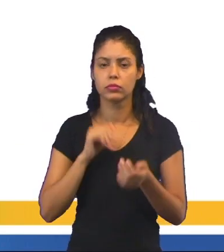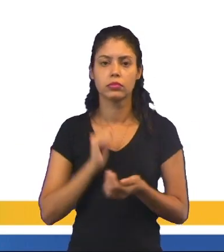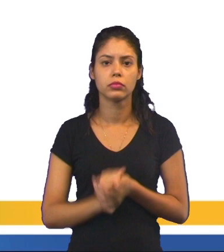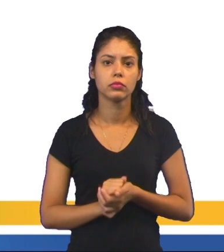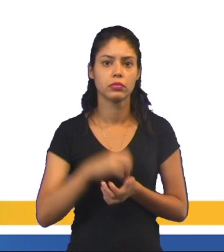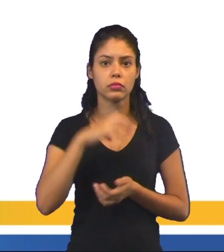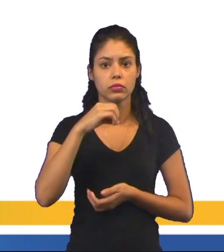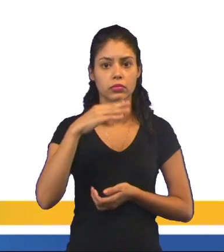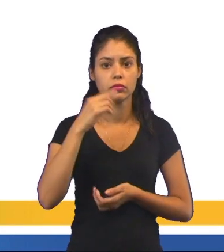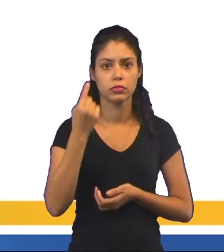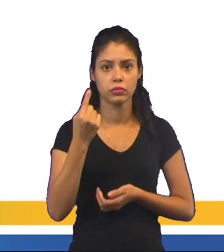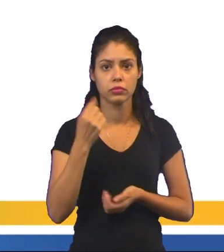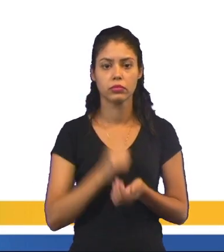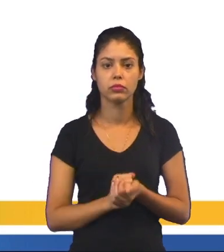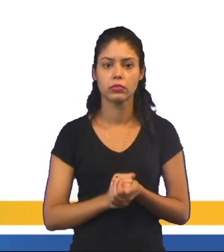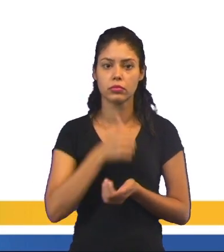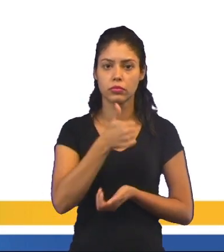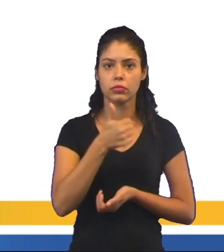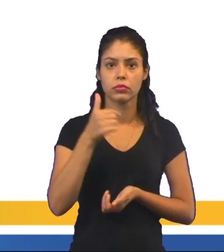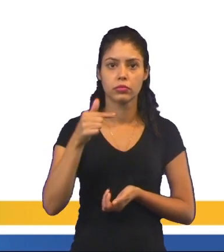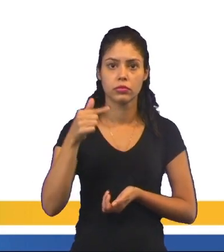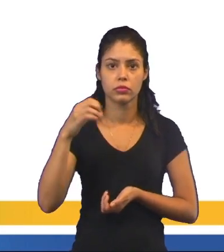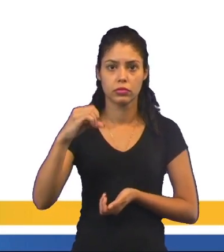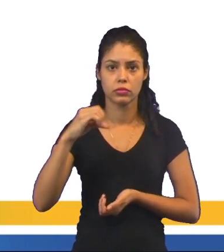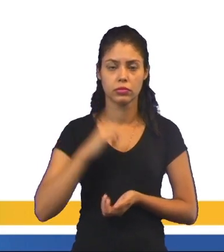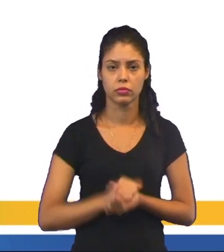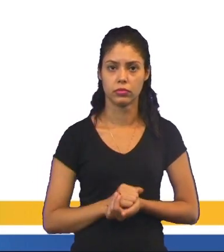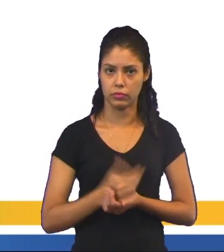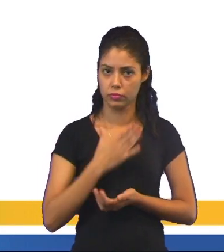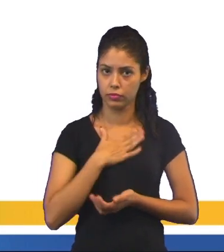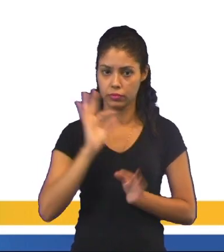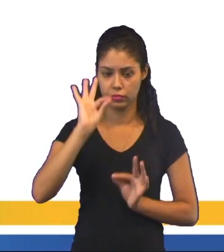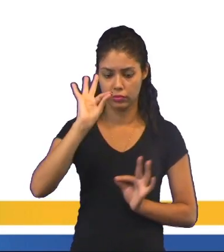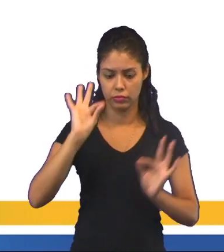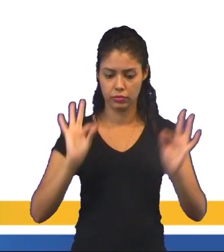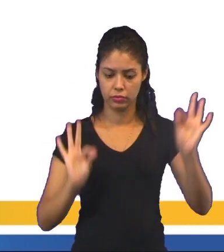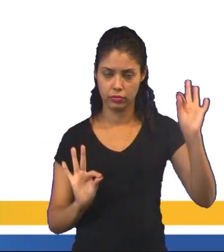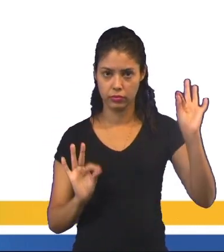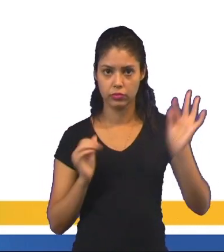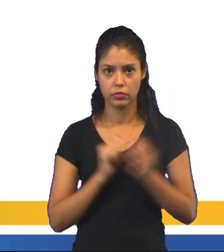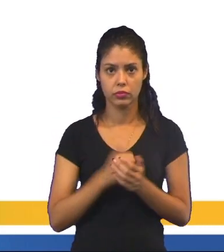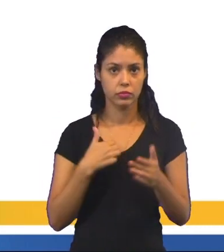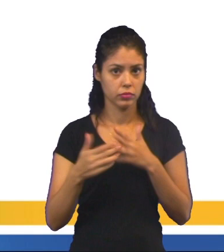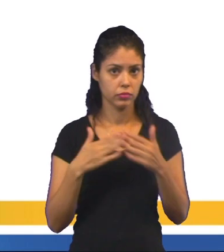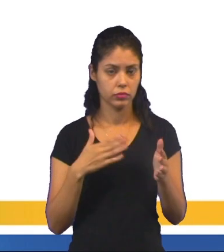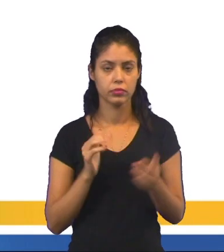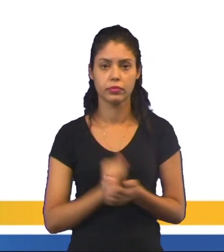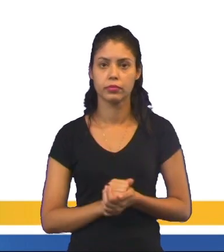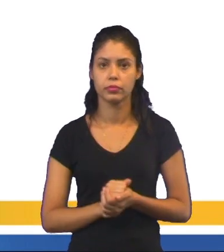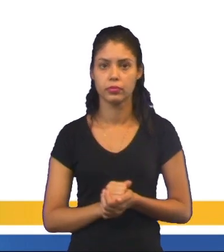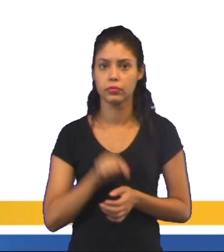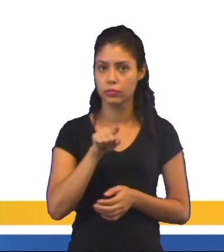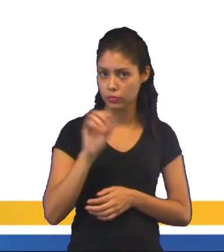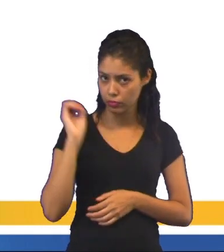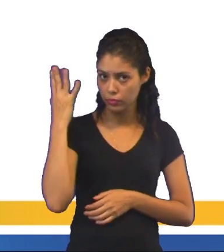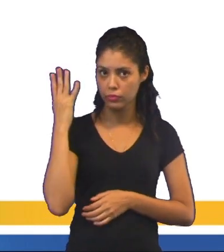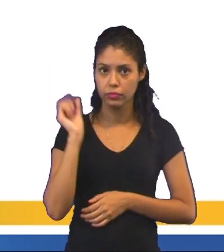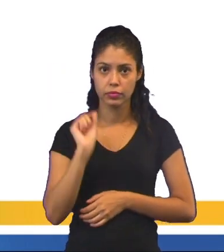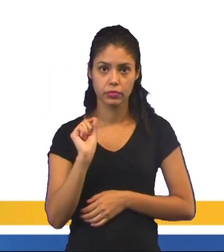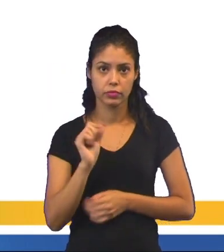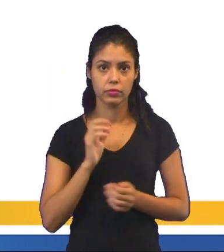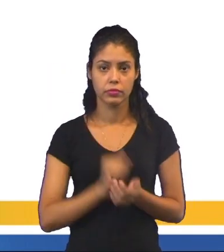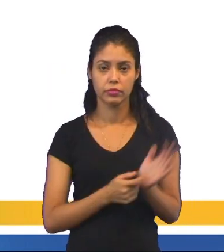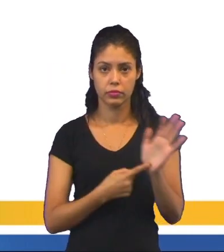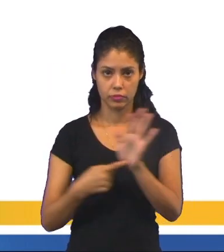ou não de 91 a-179 então a minha inclinação ela pode variar e qualquer uma Então nesse caso